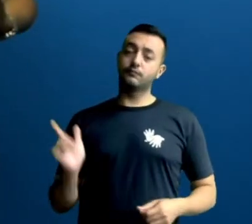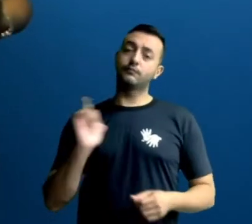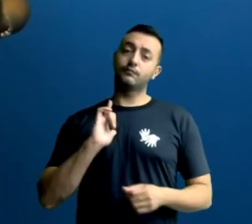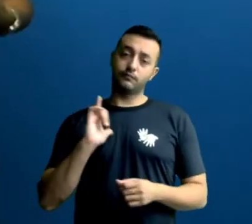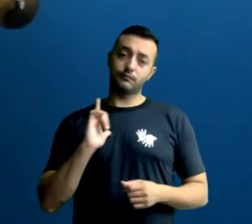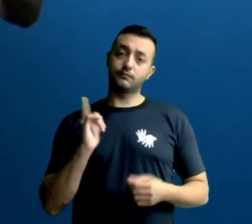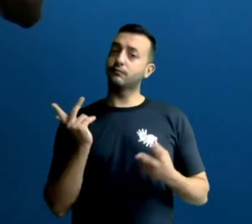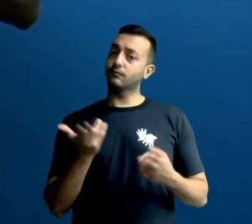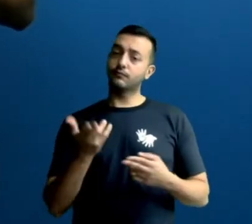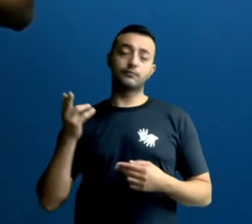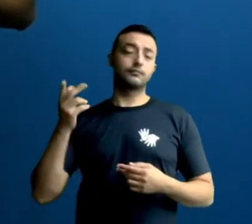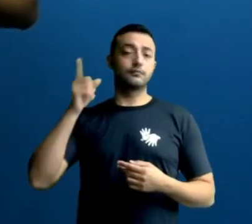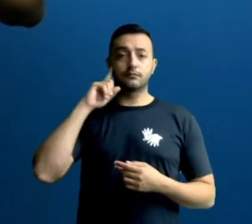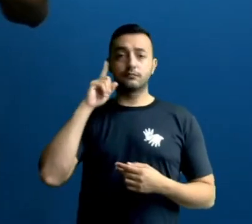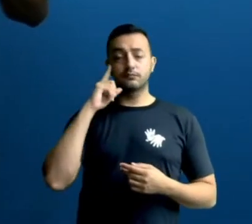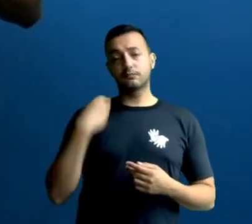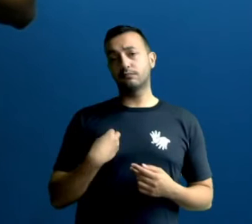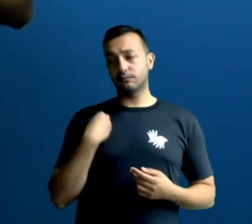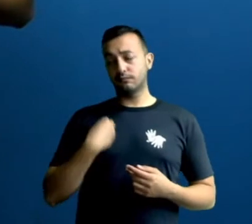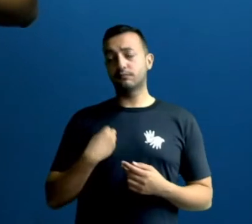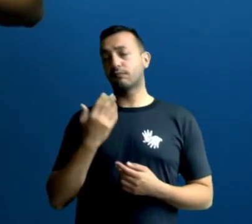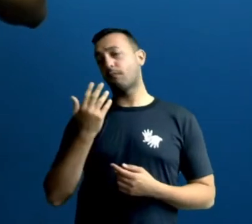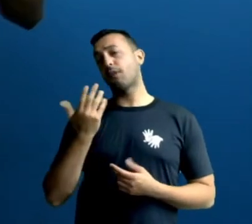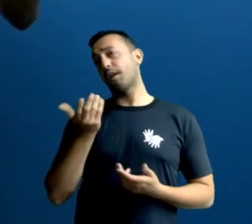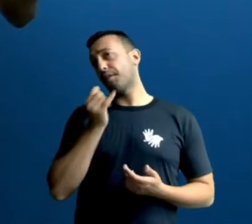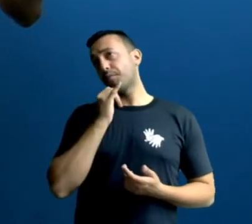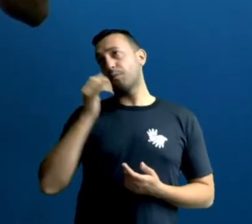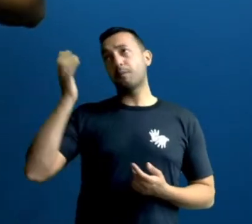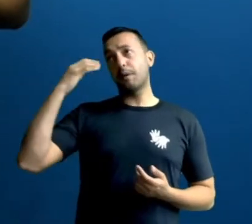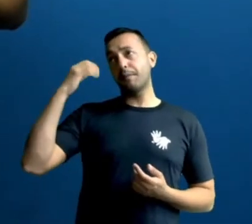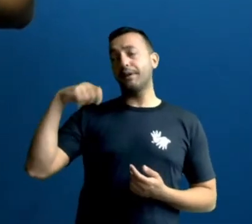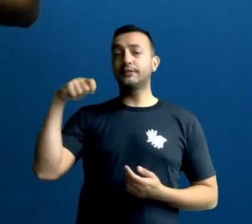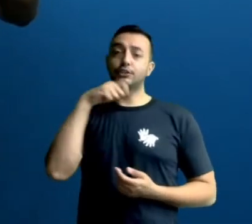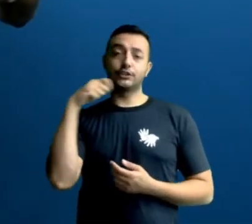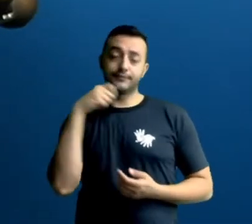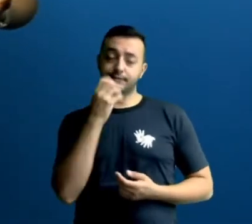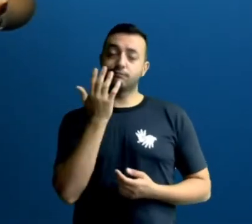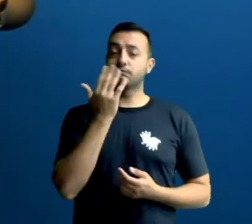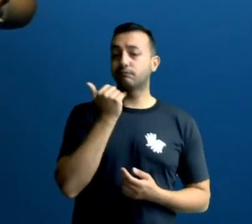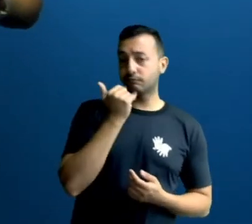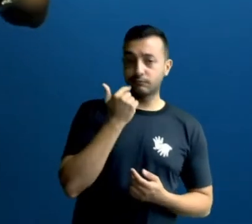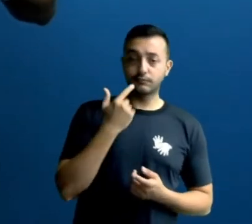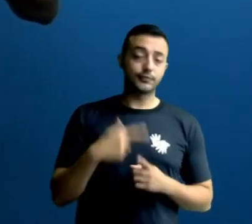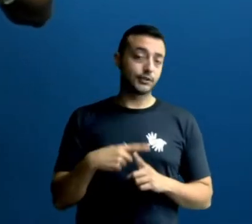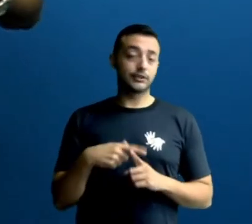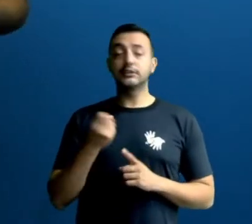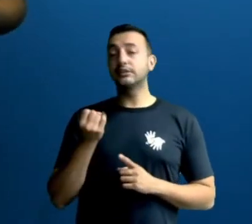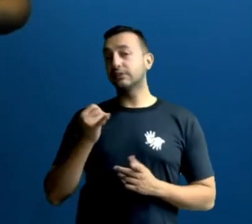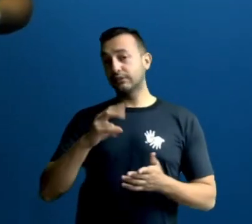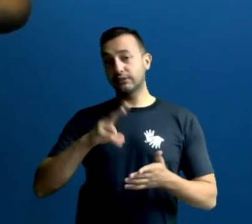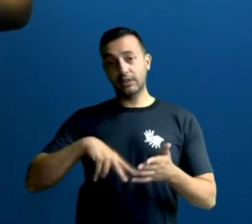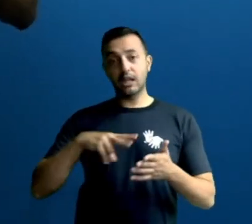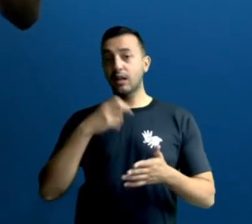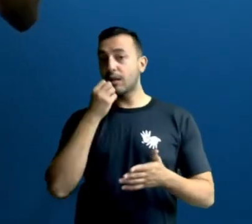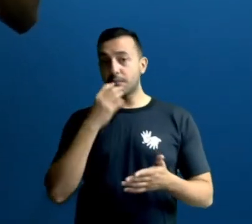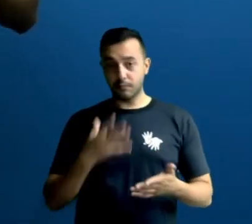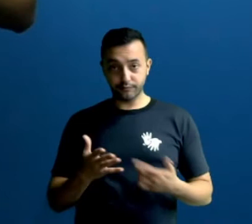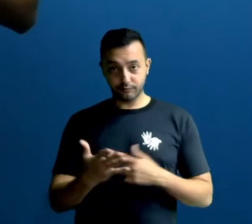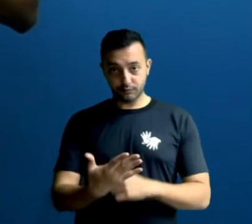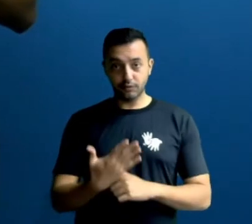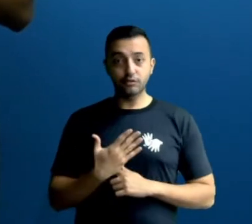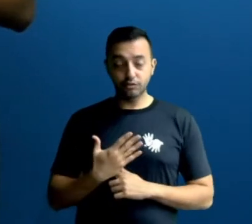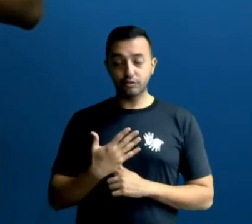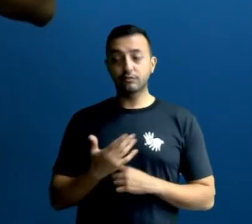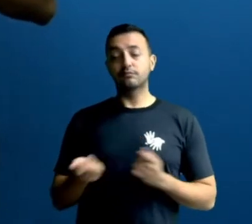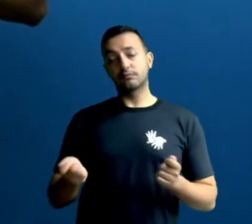temos na nossa rotina, como tomar banho, escovar os dentes, nos alimentarmos. Porque se a leitura faz tão bem, por que